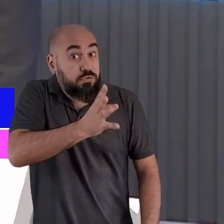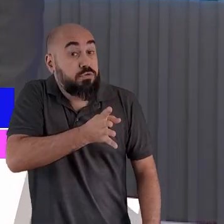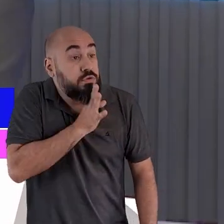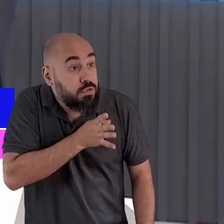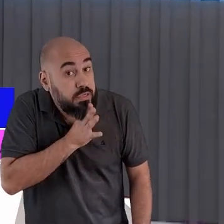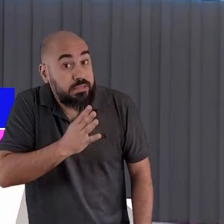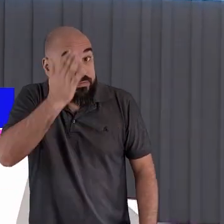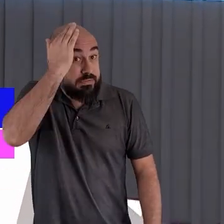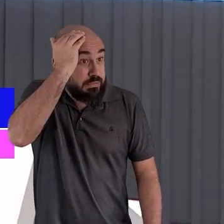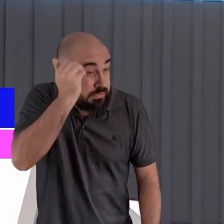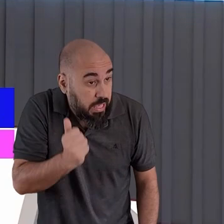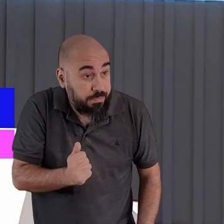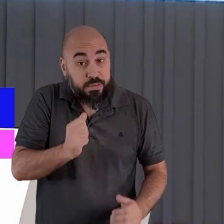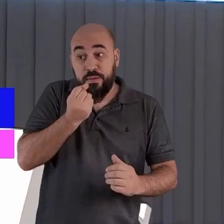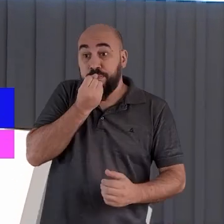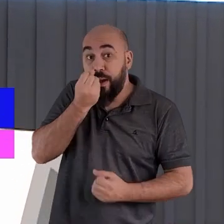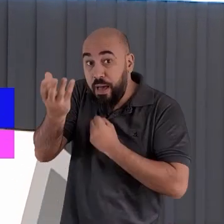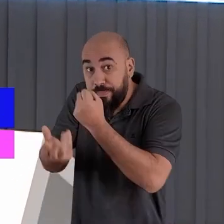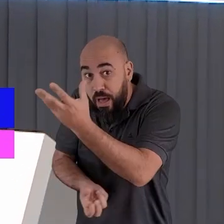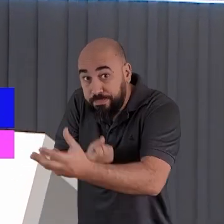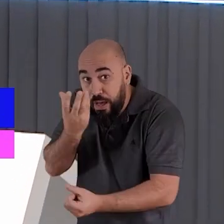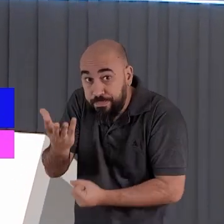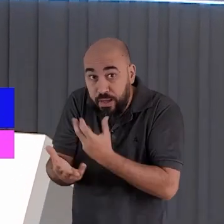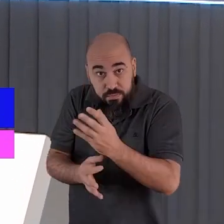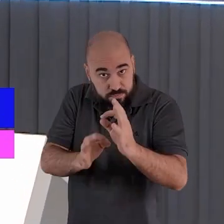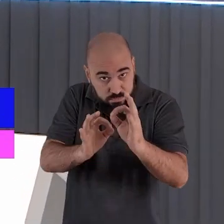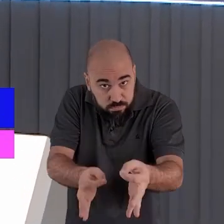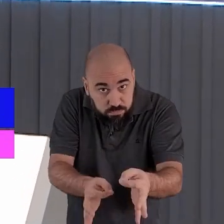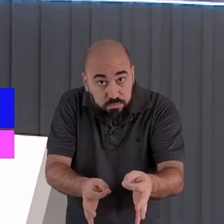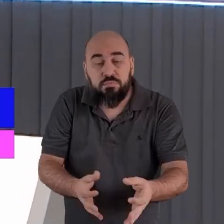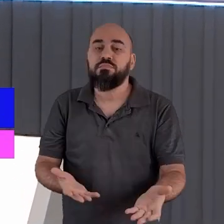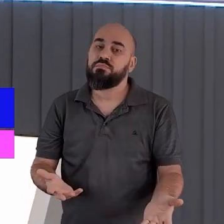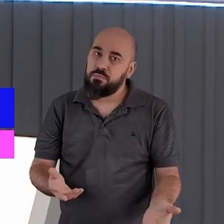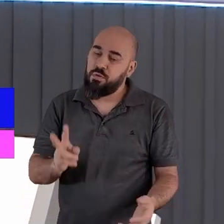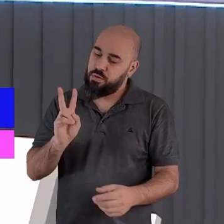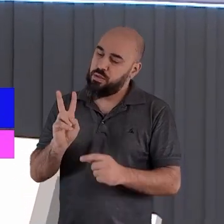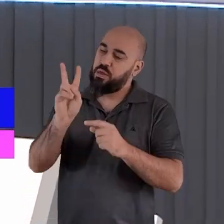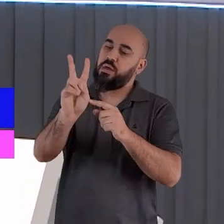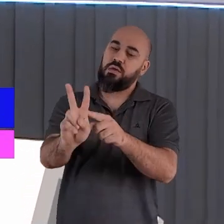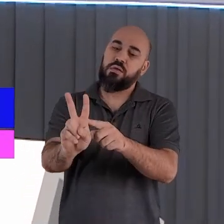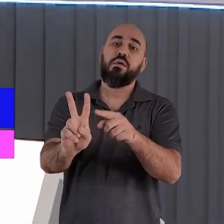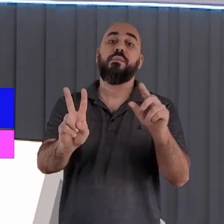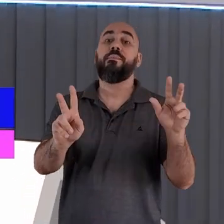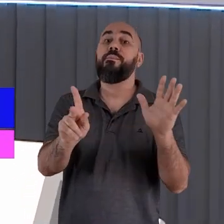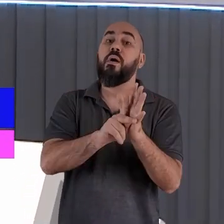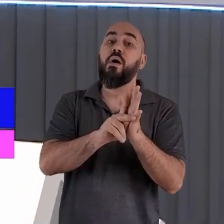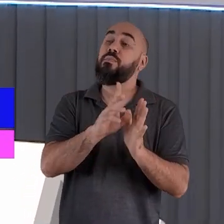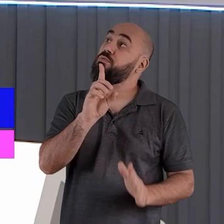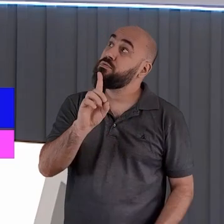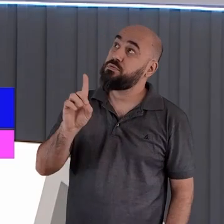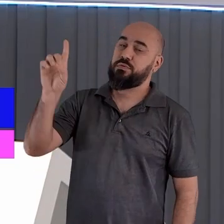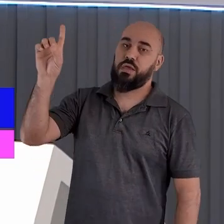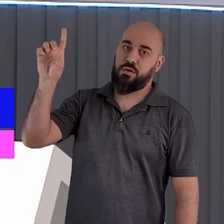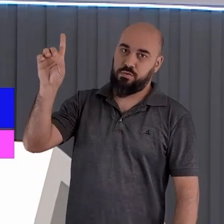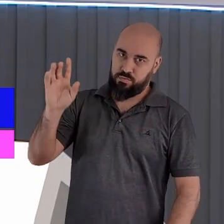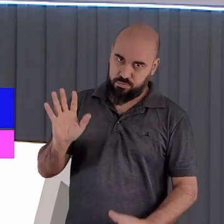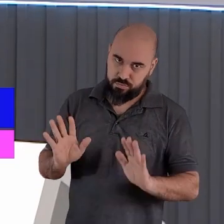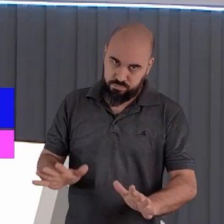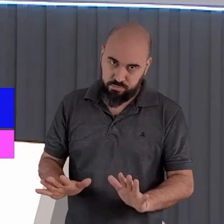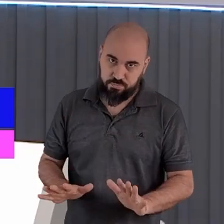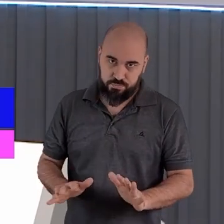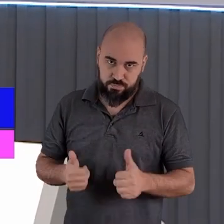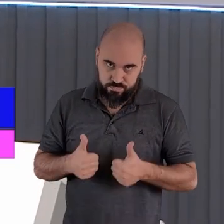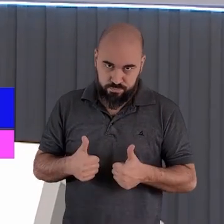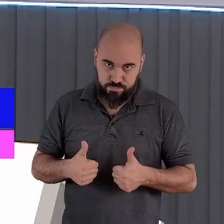sabe. Essas duas testemunhas, elas vêm da parte de Deus. Então, essa é uma informação muito